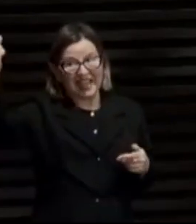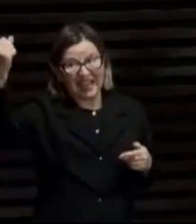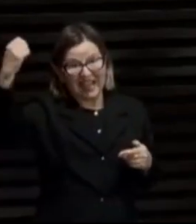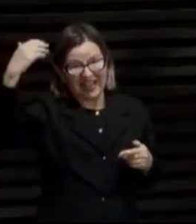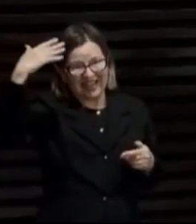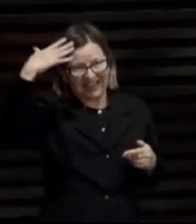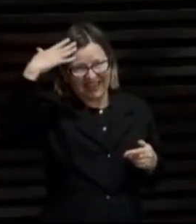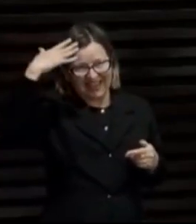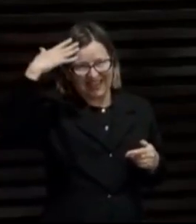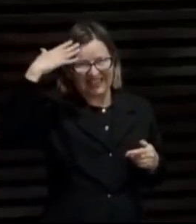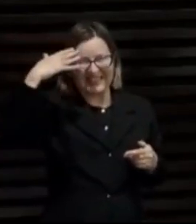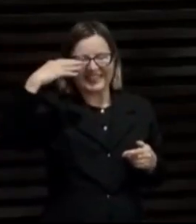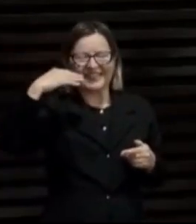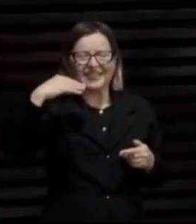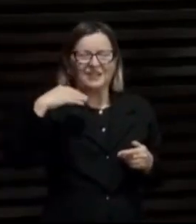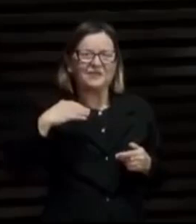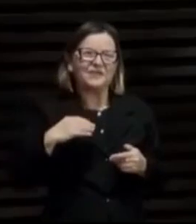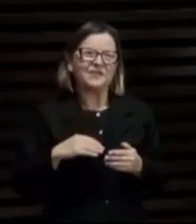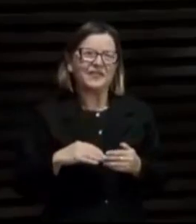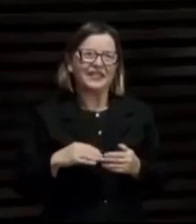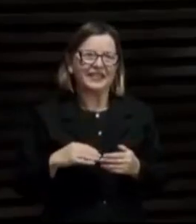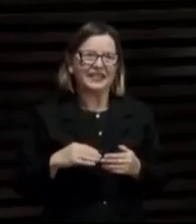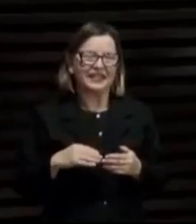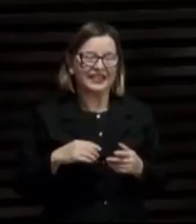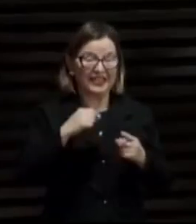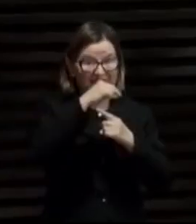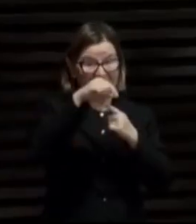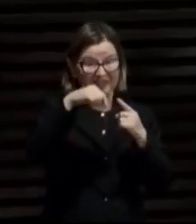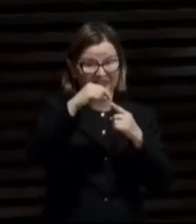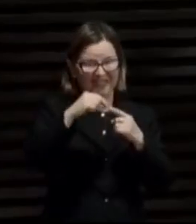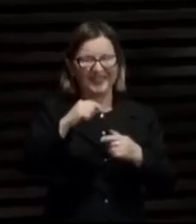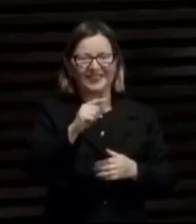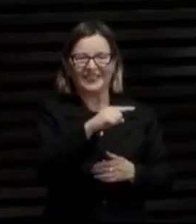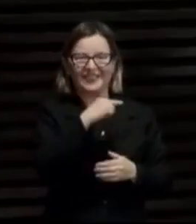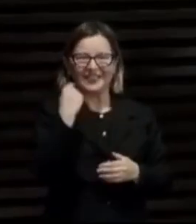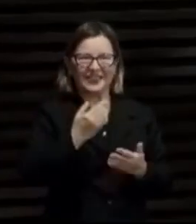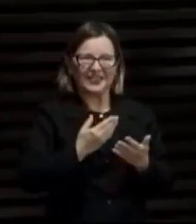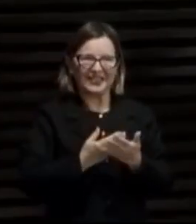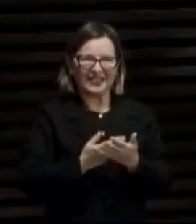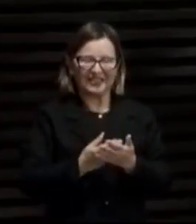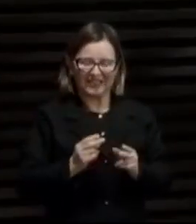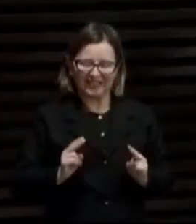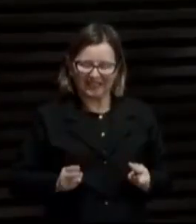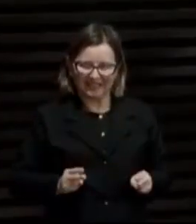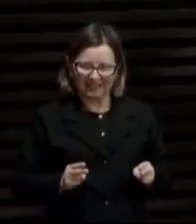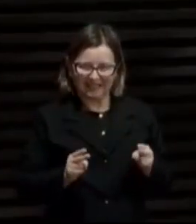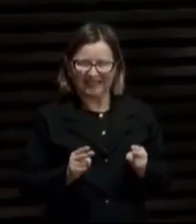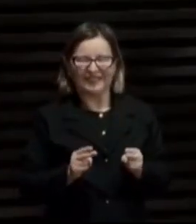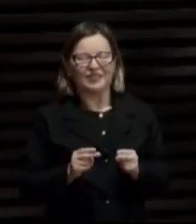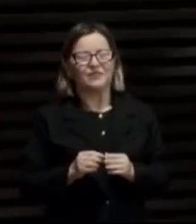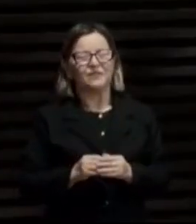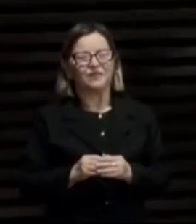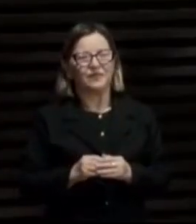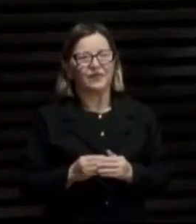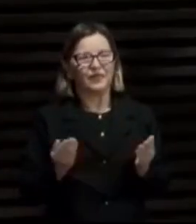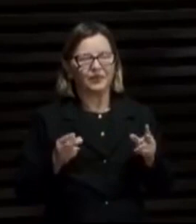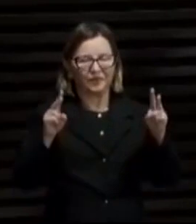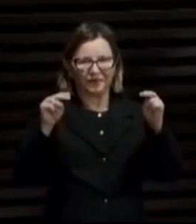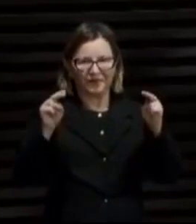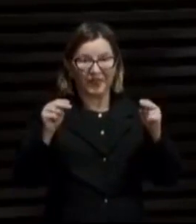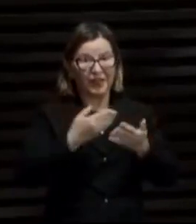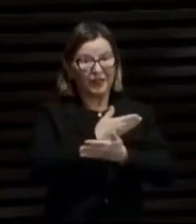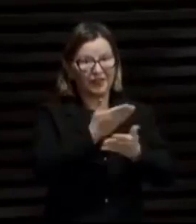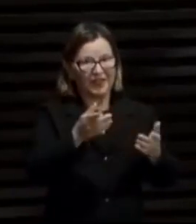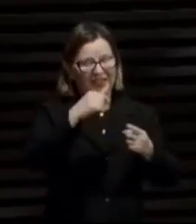patrocinador da santificação. Nós vamos continuar nesse tema. E hoje o título do boletim é Vós sereis